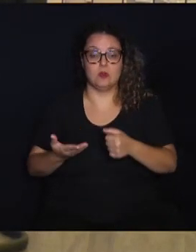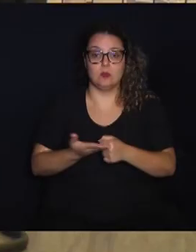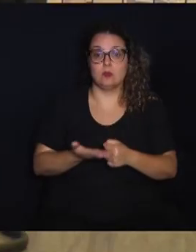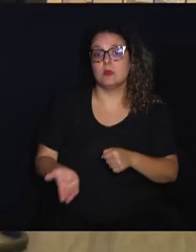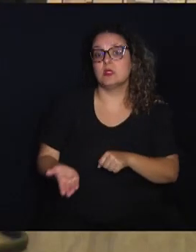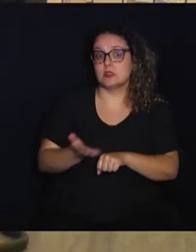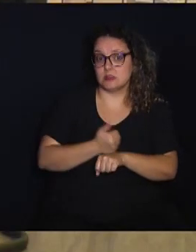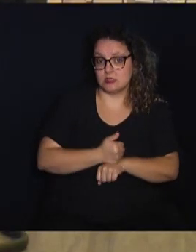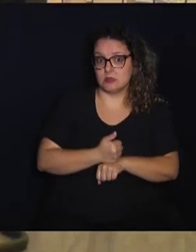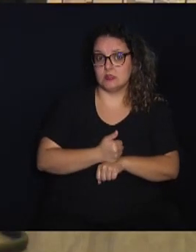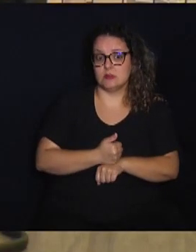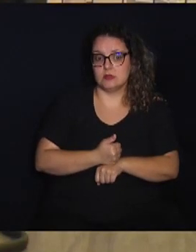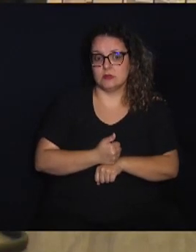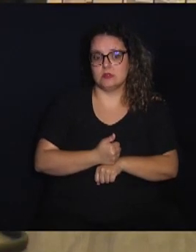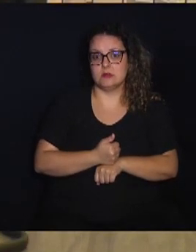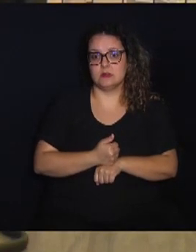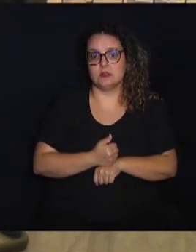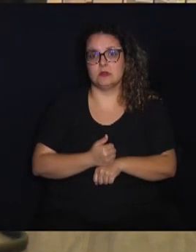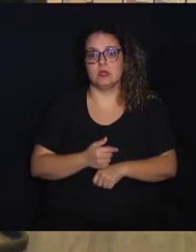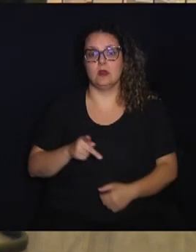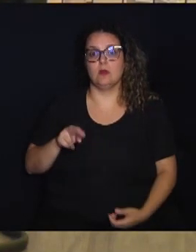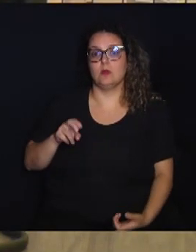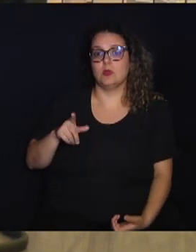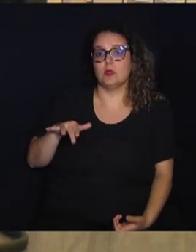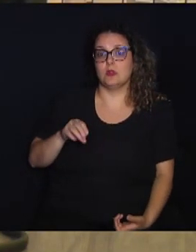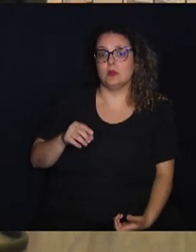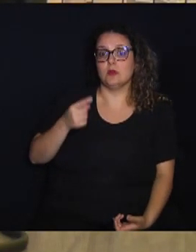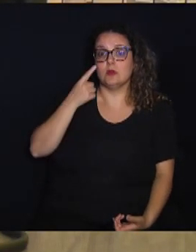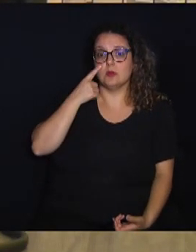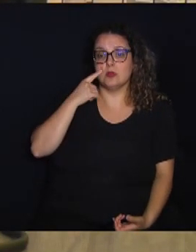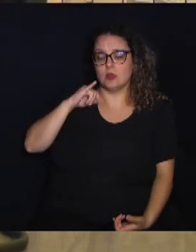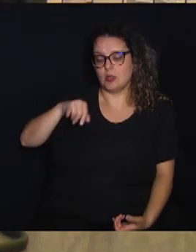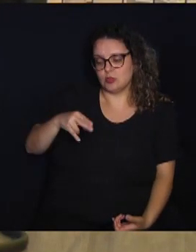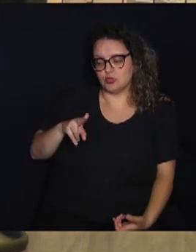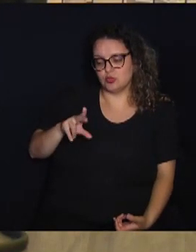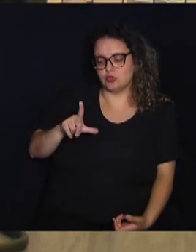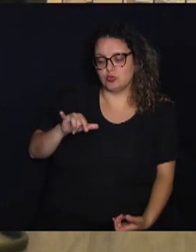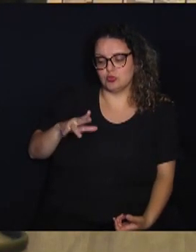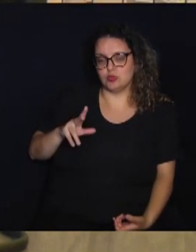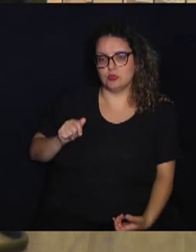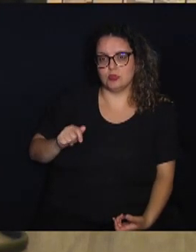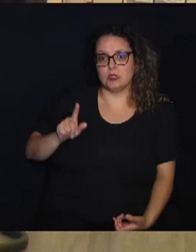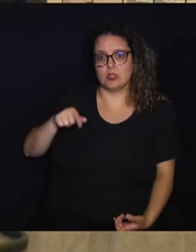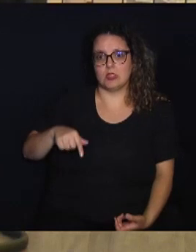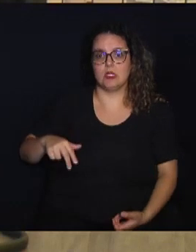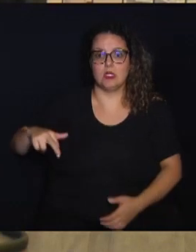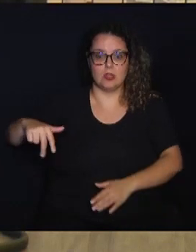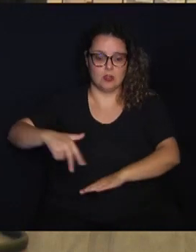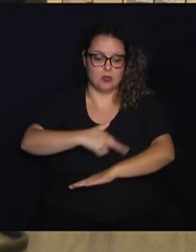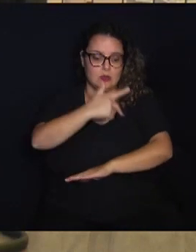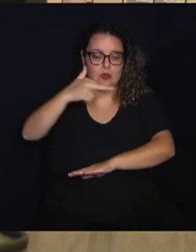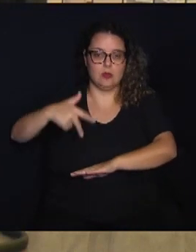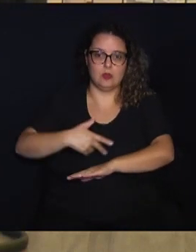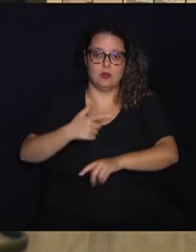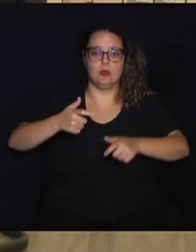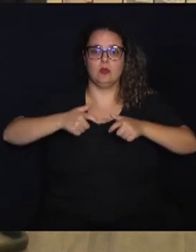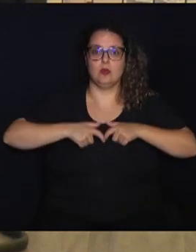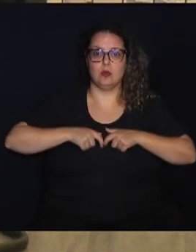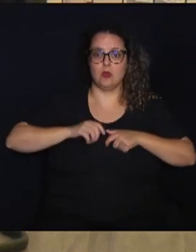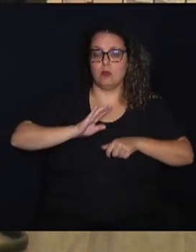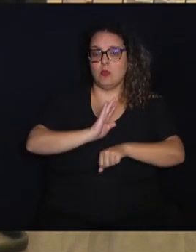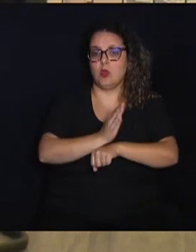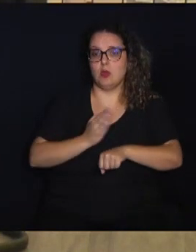antes, a produção mandou aqui, olha, a Júlia Soares, que é ginasta medalhista de bronze dos Jogos Olímpicos